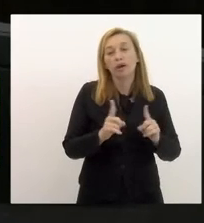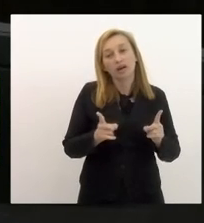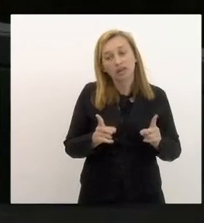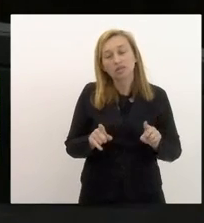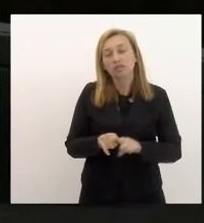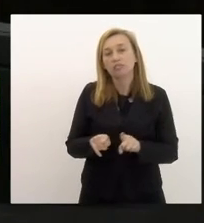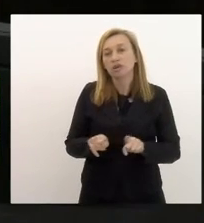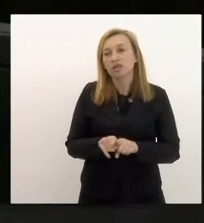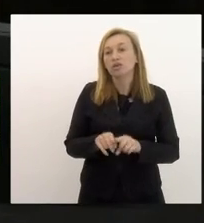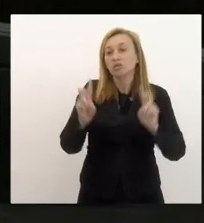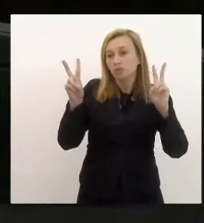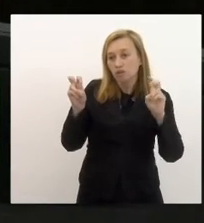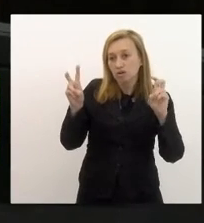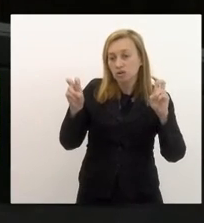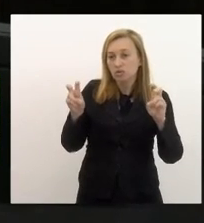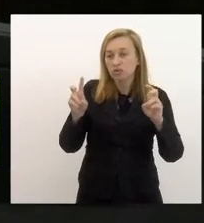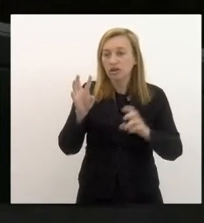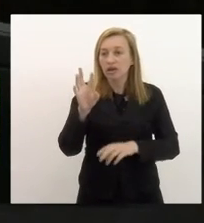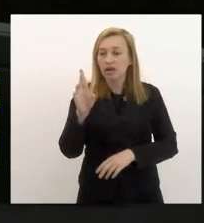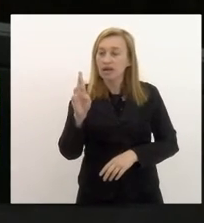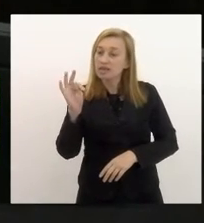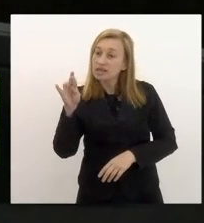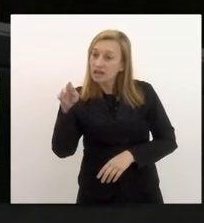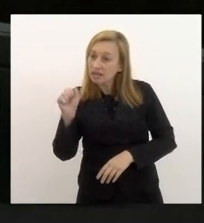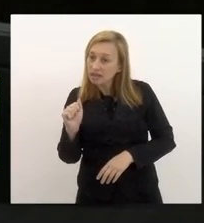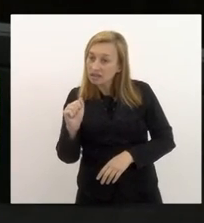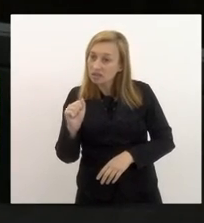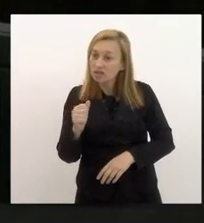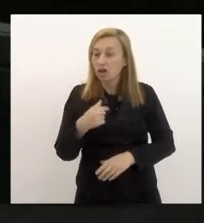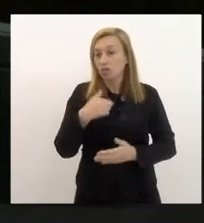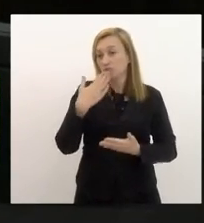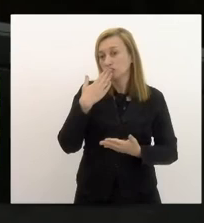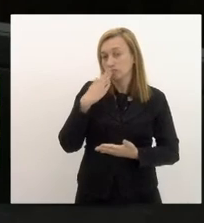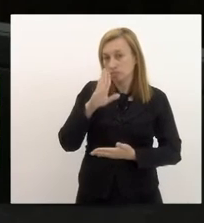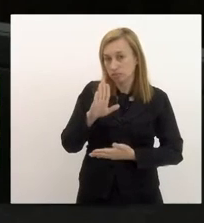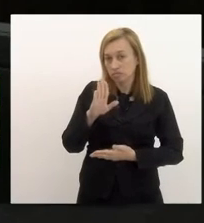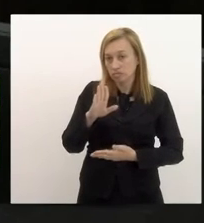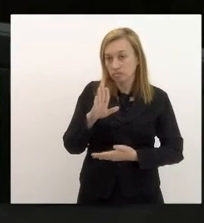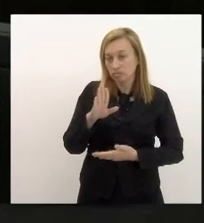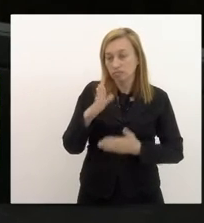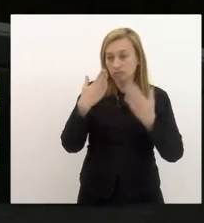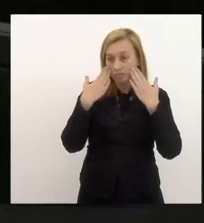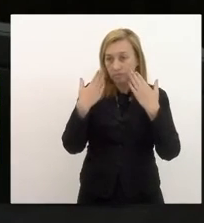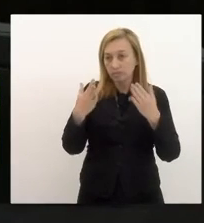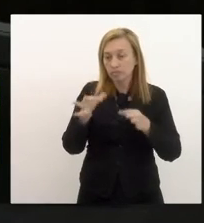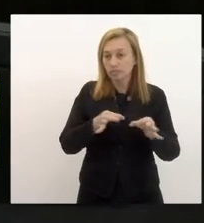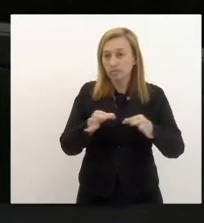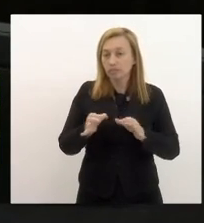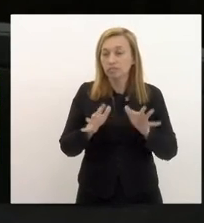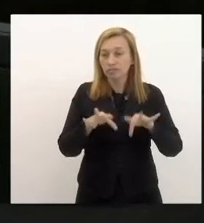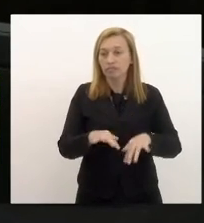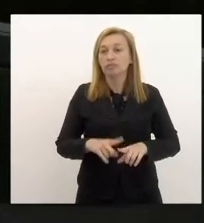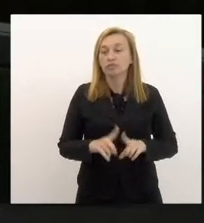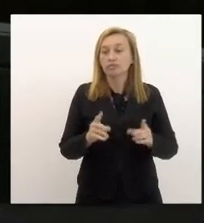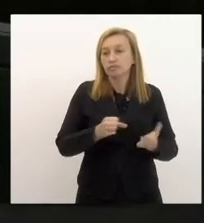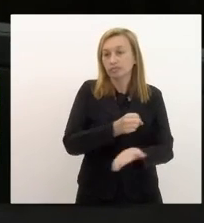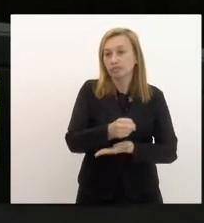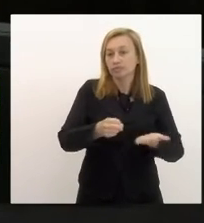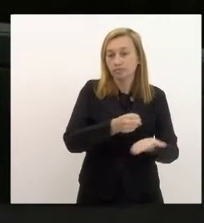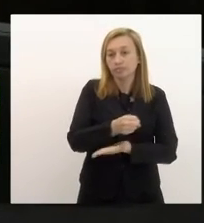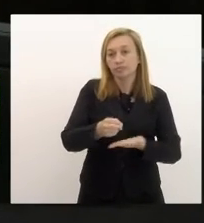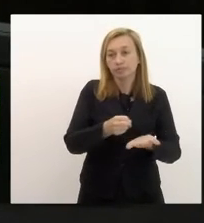mas também a questão da G seitas e o me comprometo a apresentar o plano final mas as